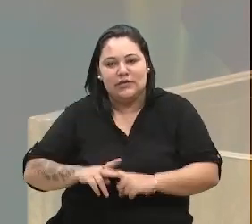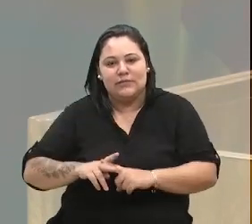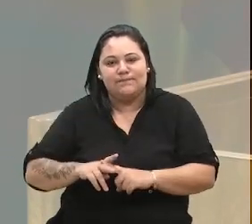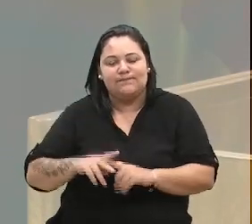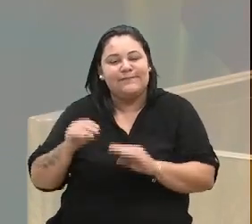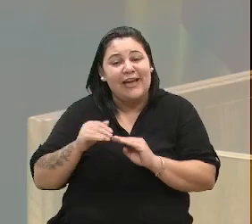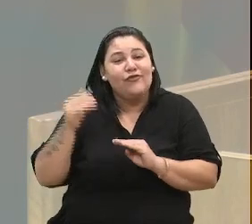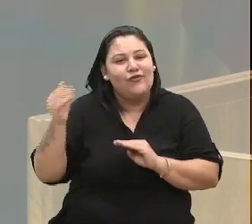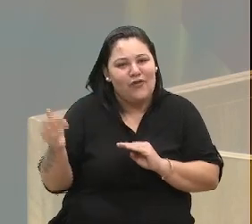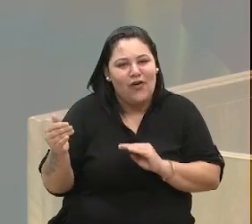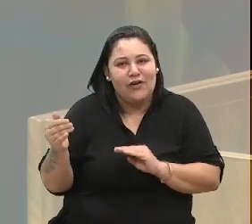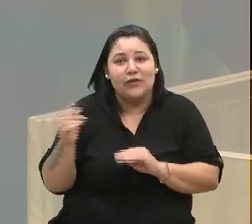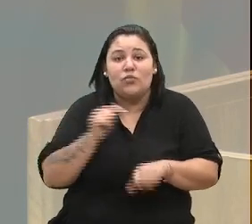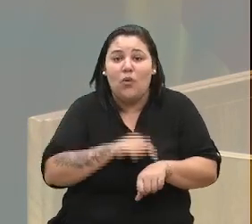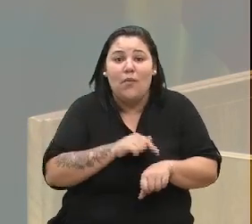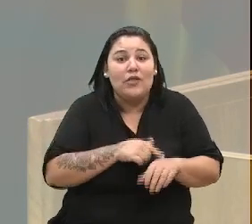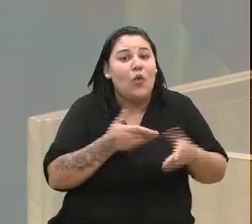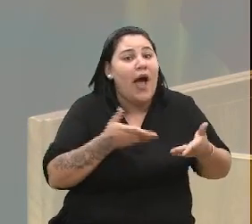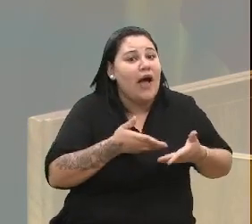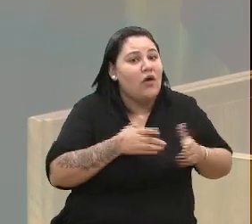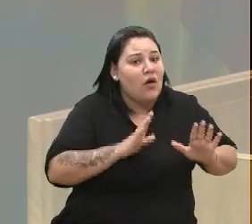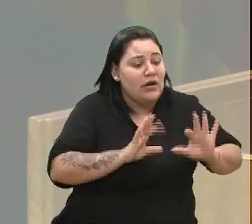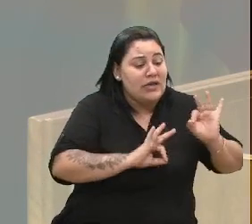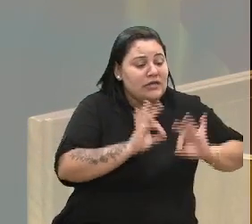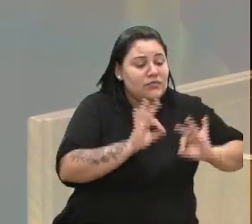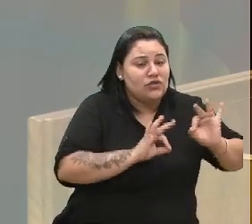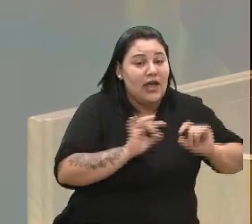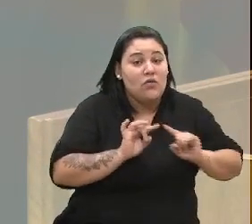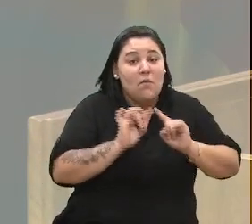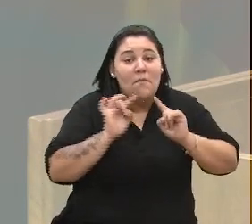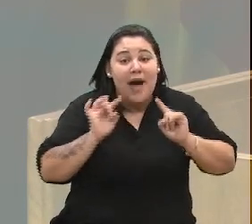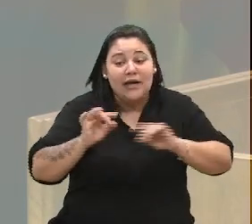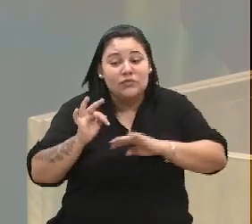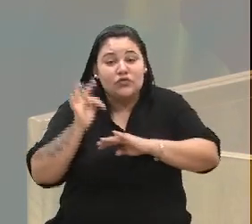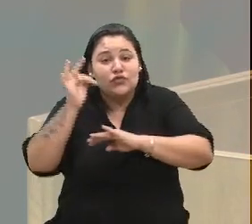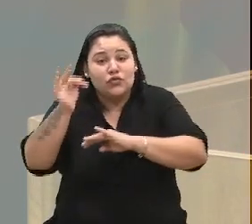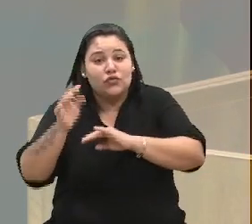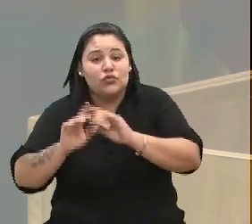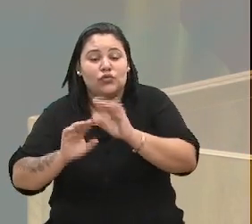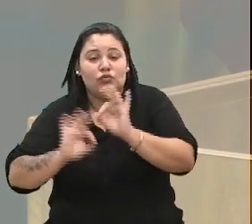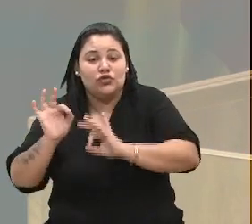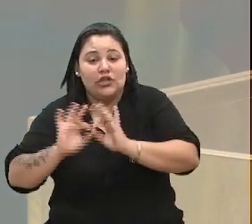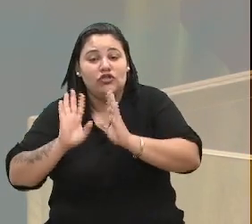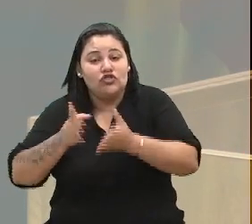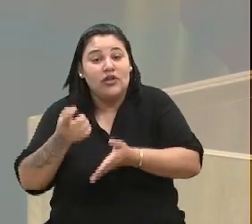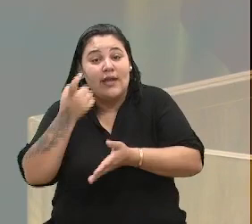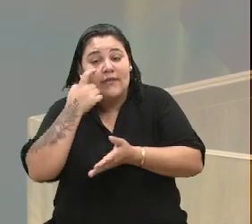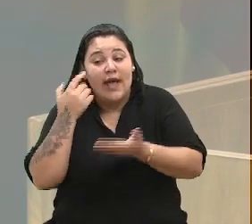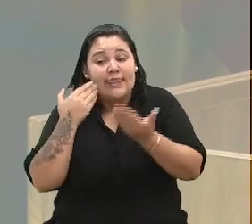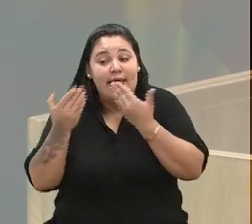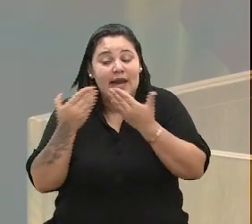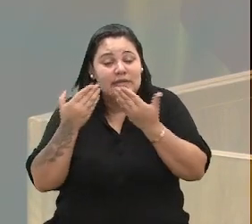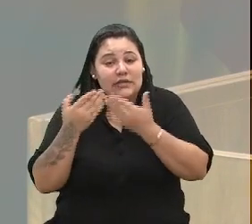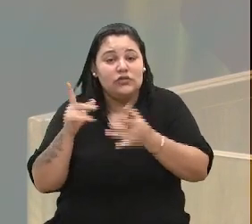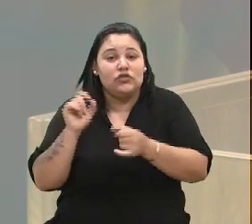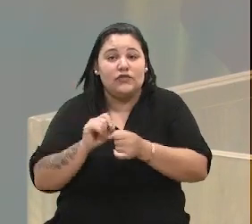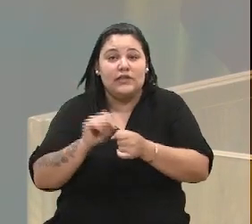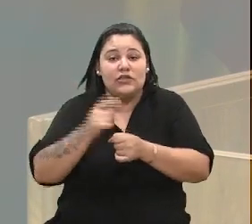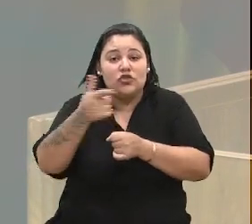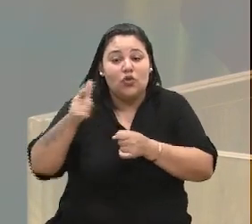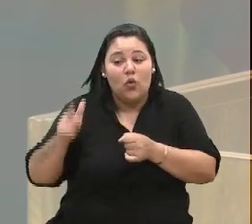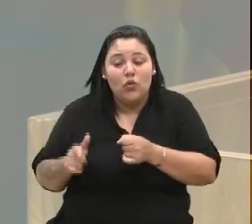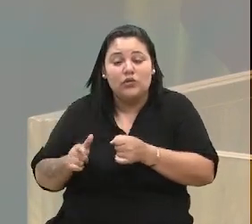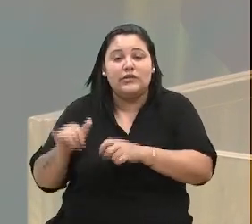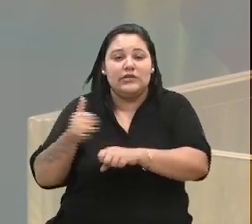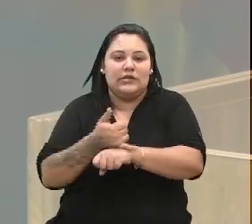ficando de fora neste momento, mas que já está sendo visto a possibilidade, né, de se fazer de outras